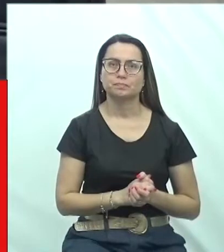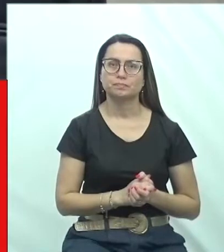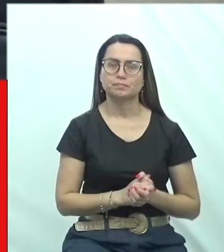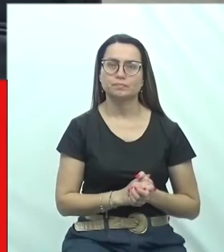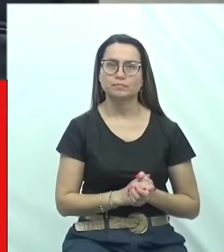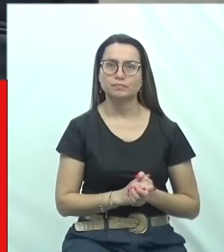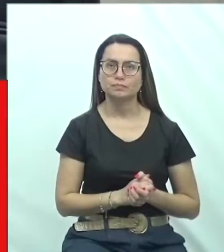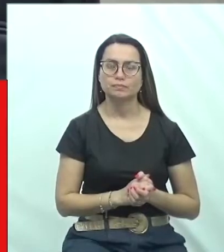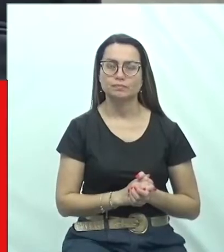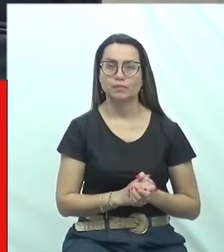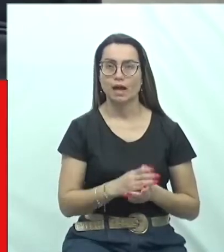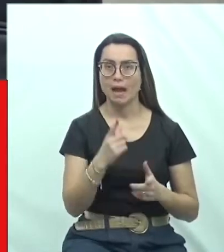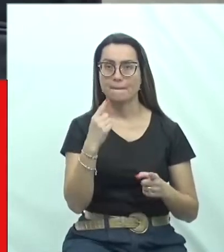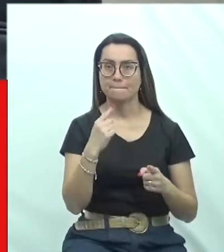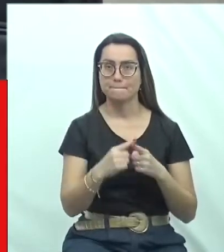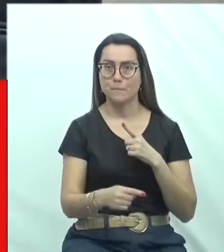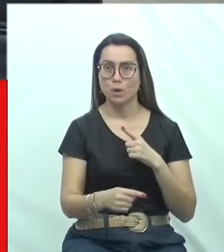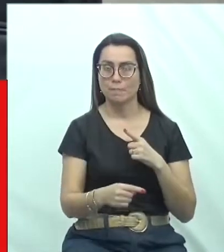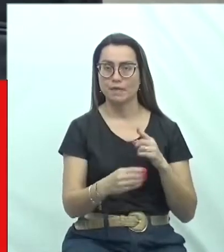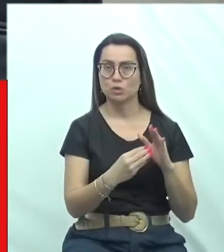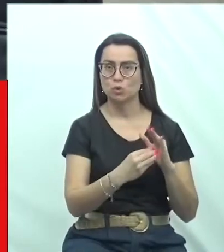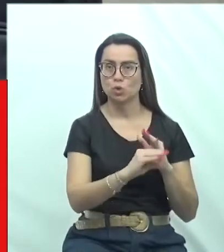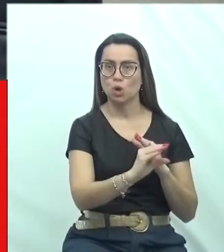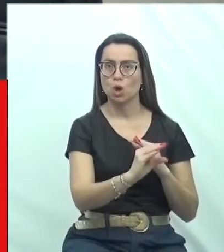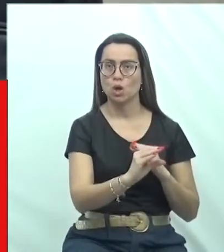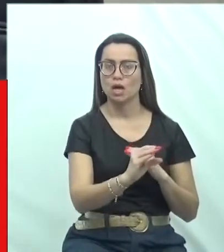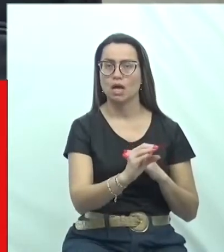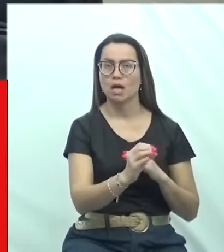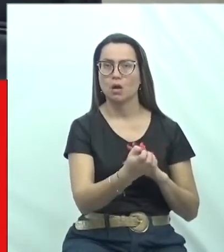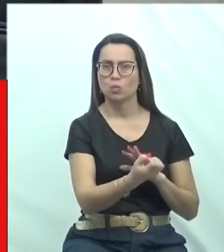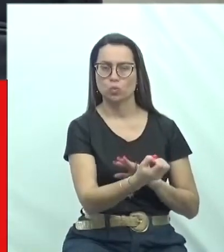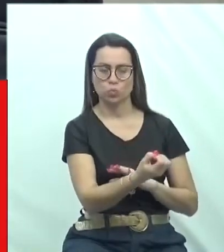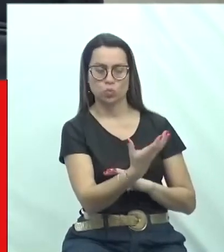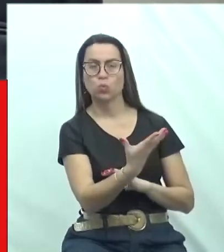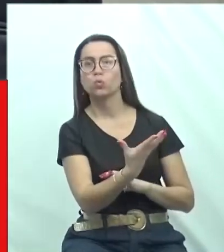não influenciem na perda de pressão. Né?